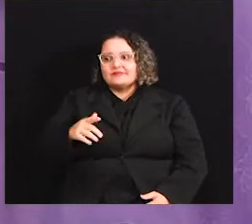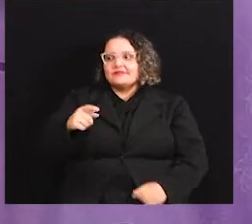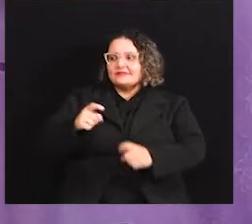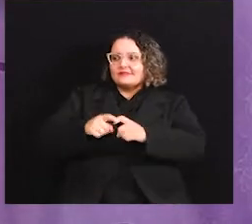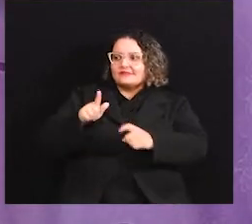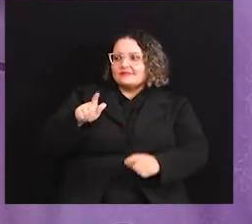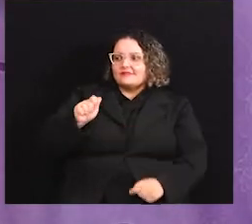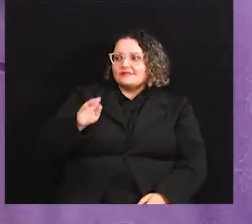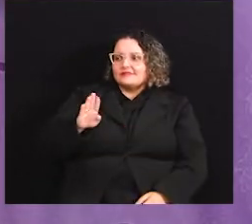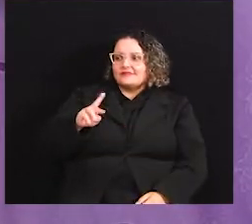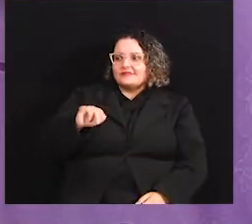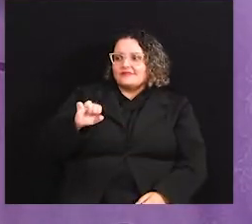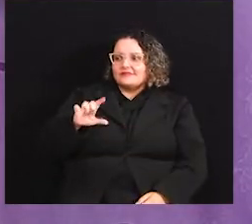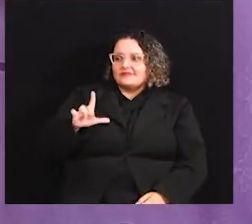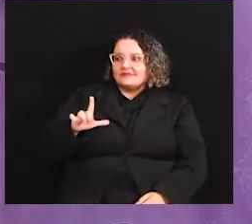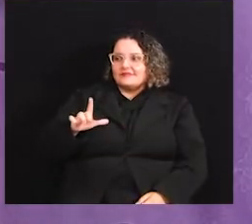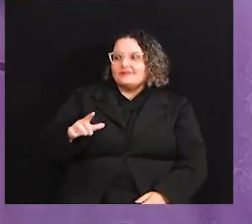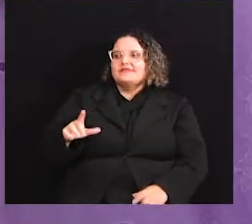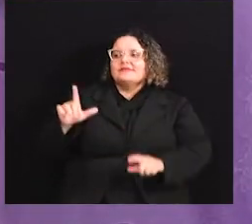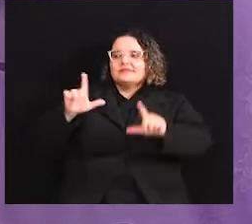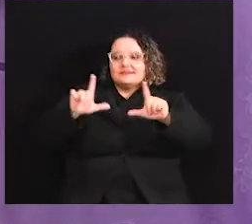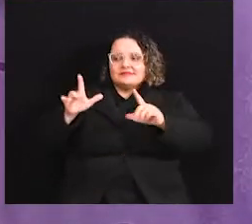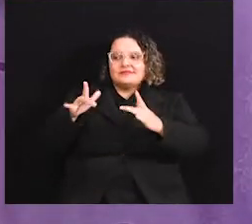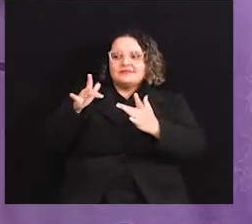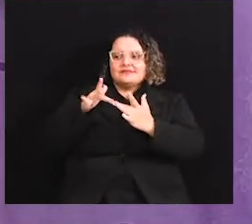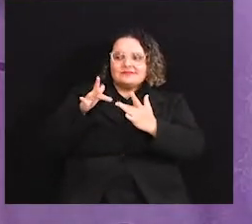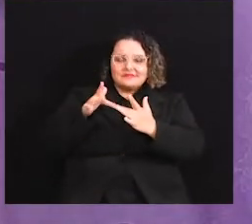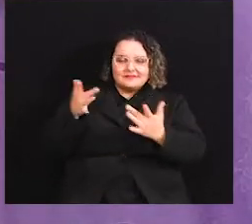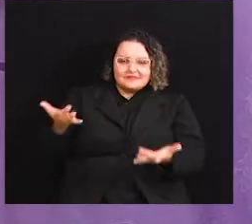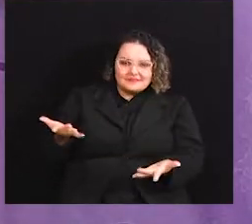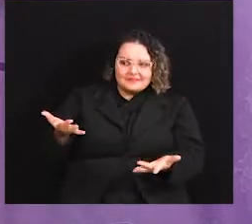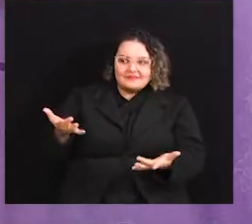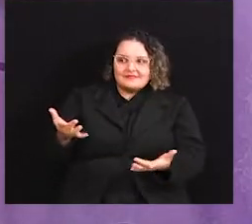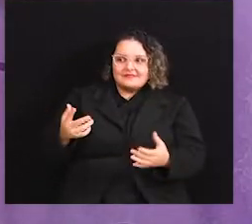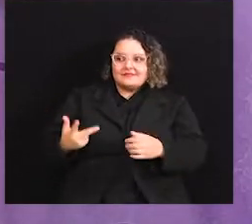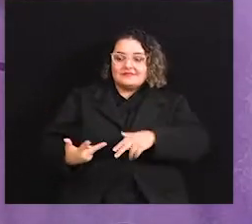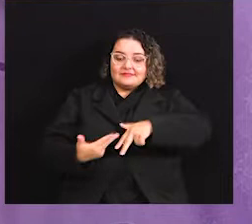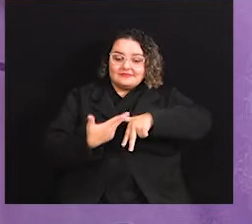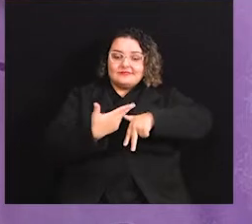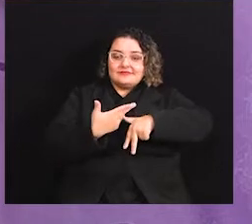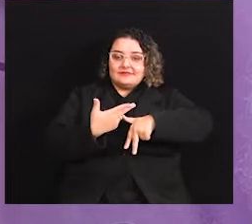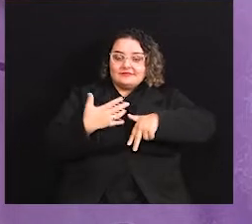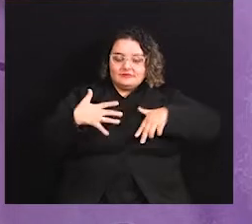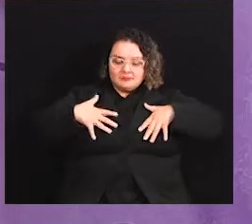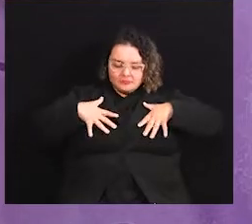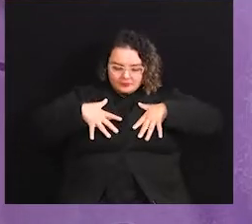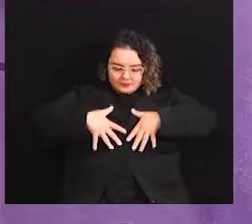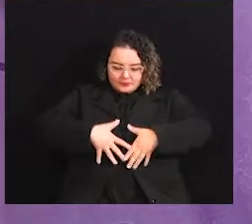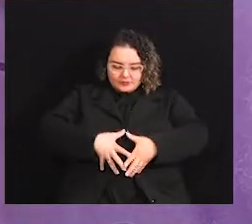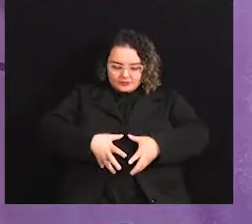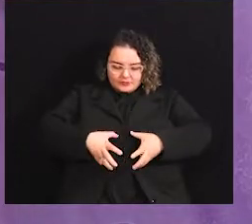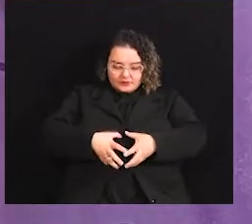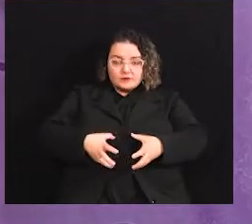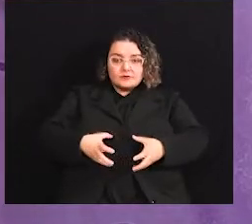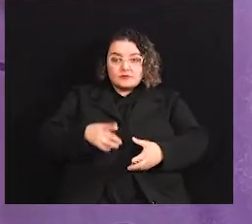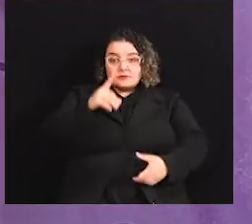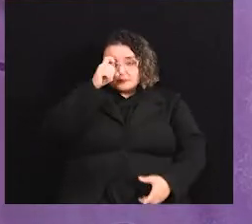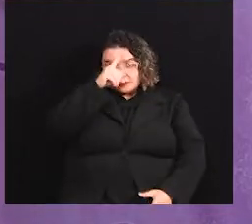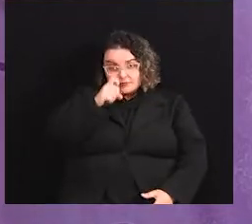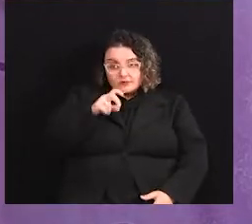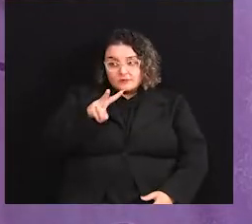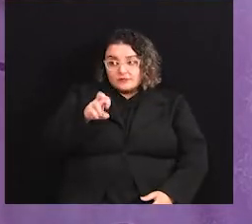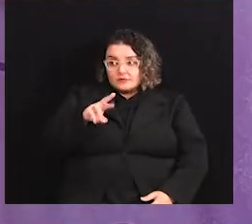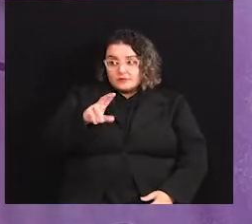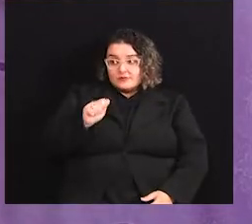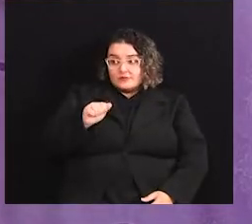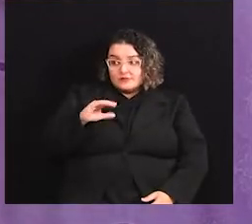Gabriel Garbato. É ele que está aqui na tela comigo. Ele é cirurgião do aparelho digestivo lá do Hospital Vera Cruz. Doutor, antes